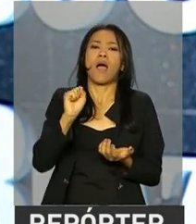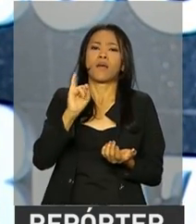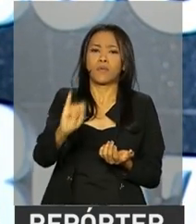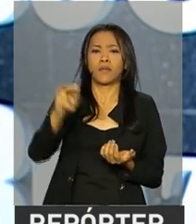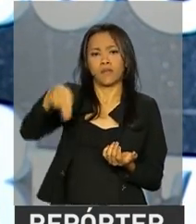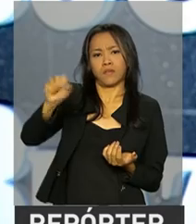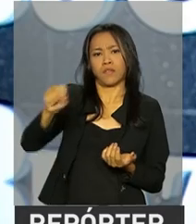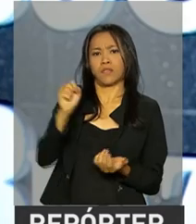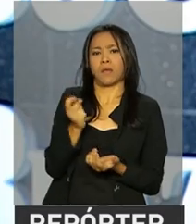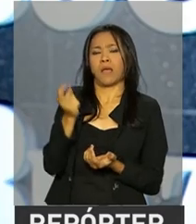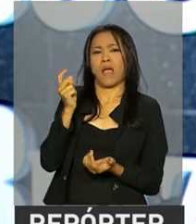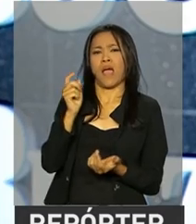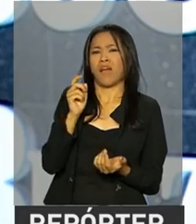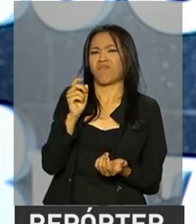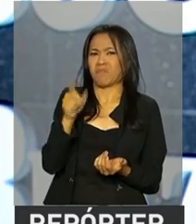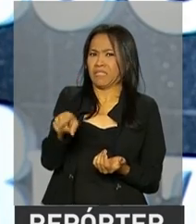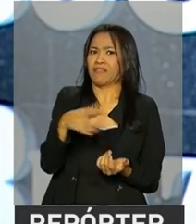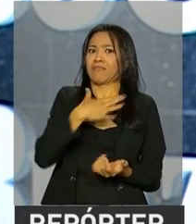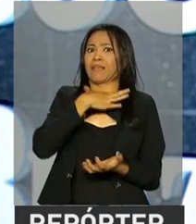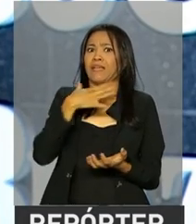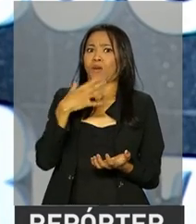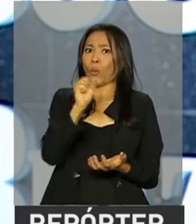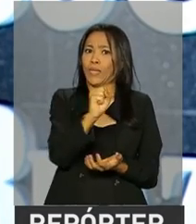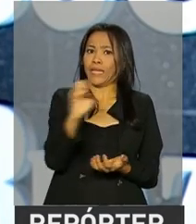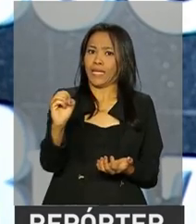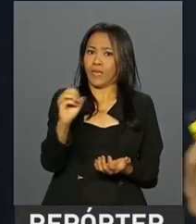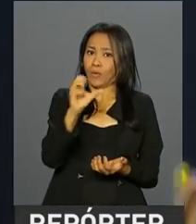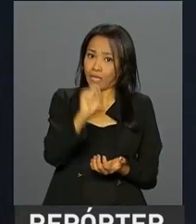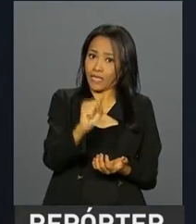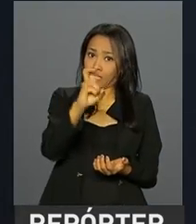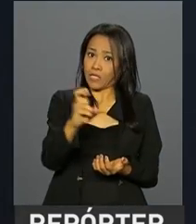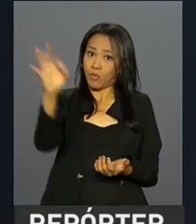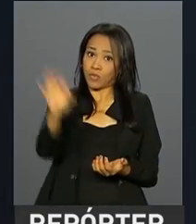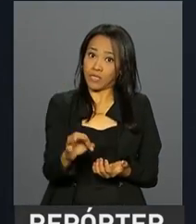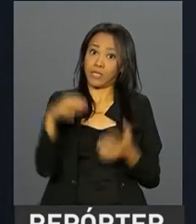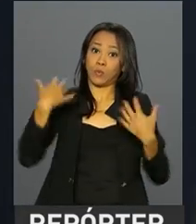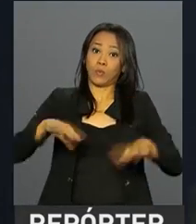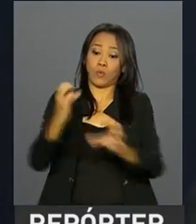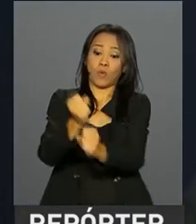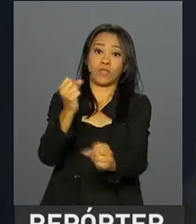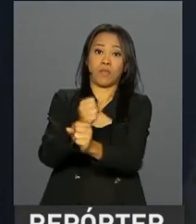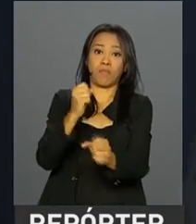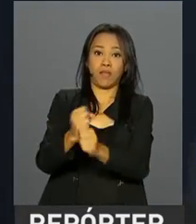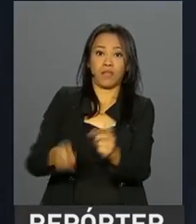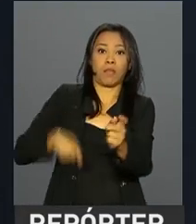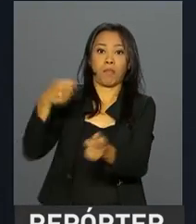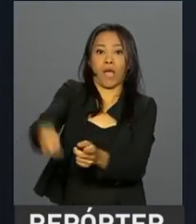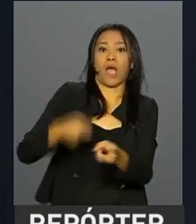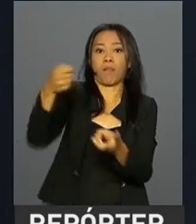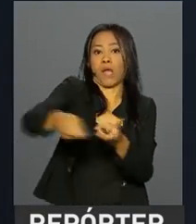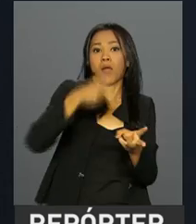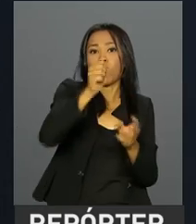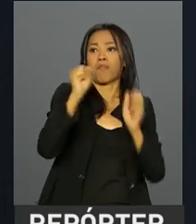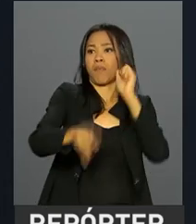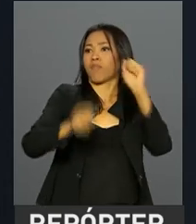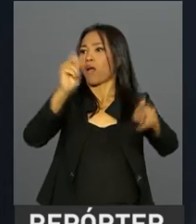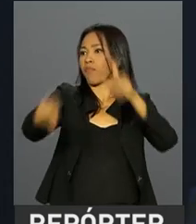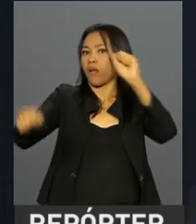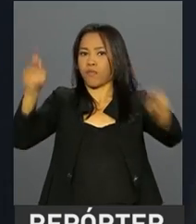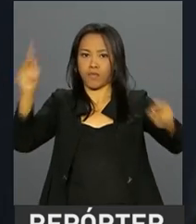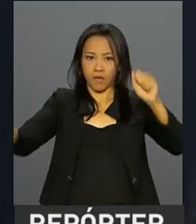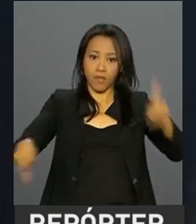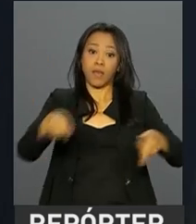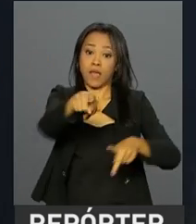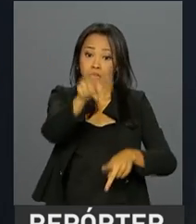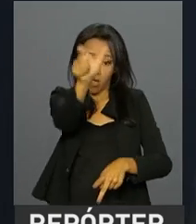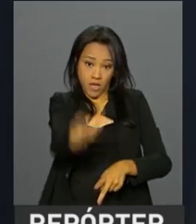comprometer até 85% do orçamento Diogo Oliveira comentou ainda o parecer do deputado Artur Maia